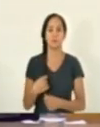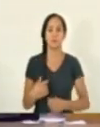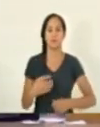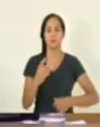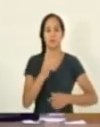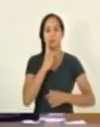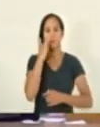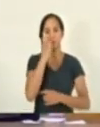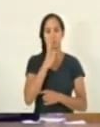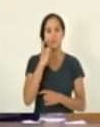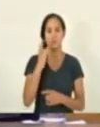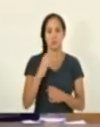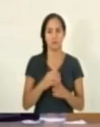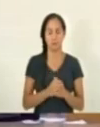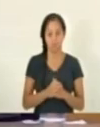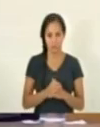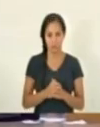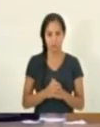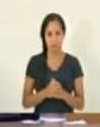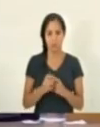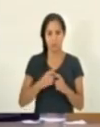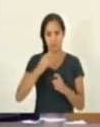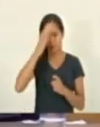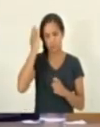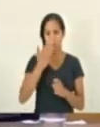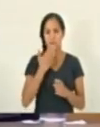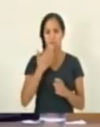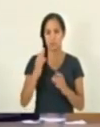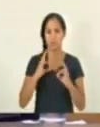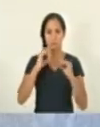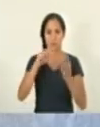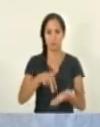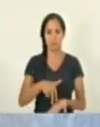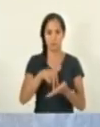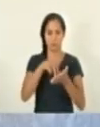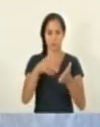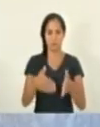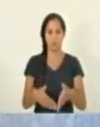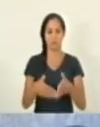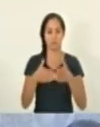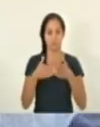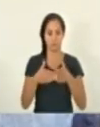deputado doutor Hércules, façamos então um minuto de silêncio. Todos de pé, por gentileza.